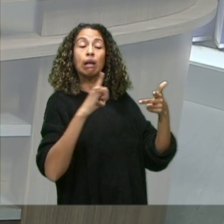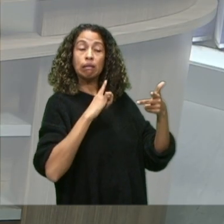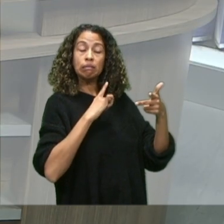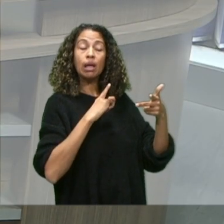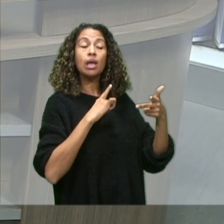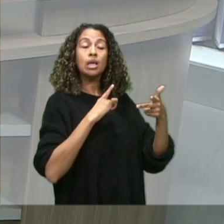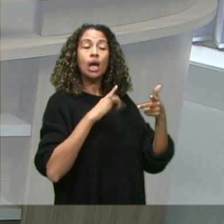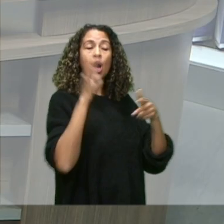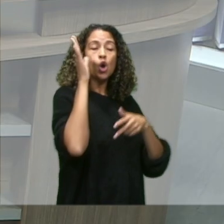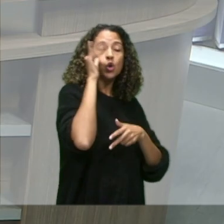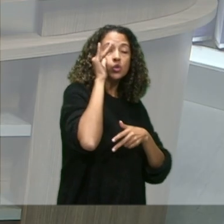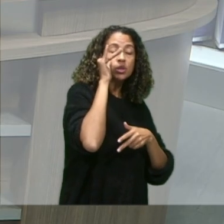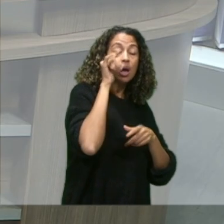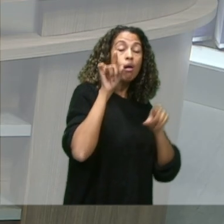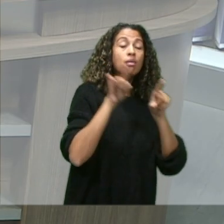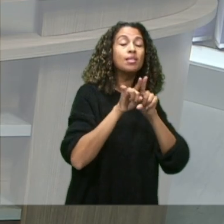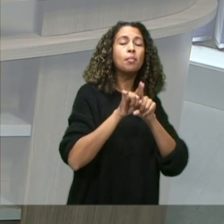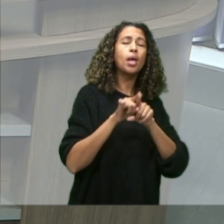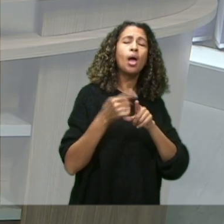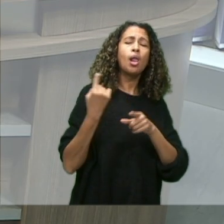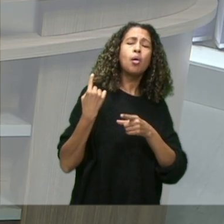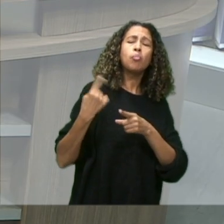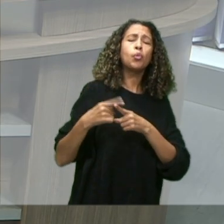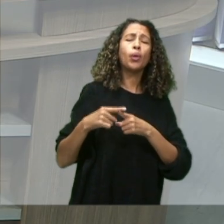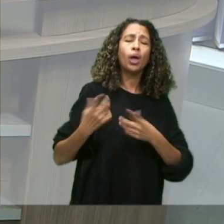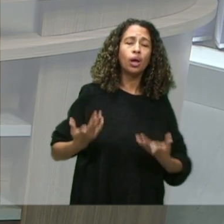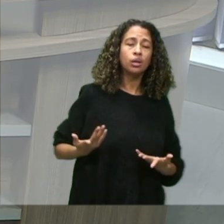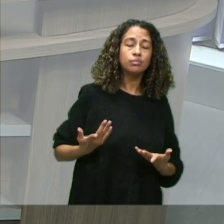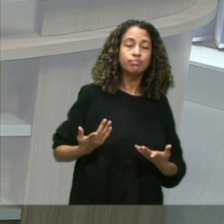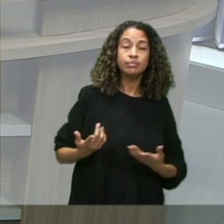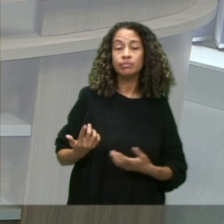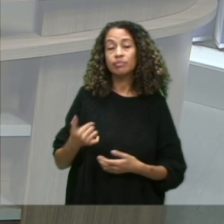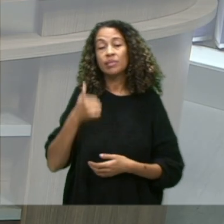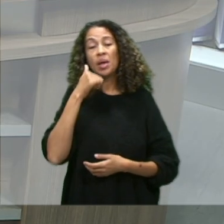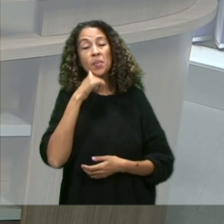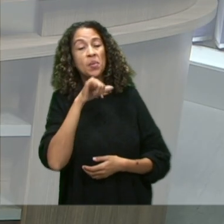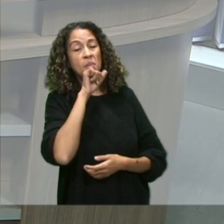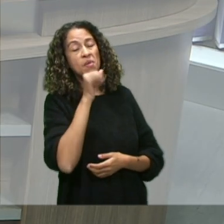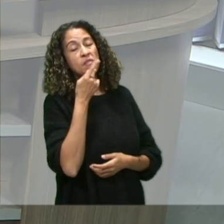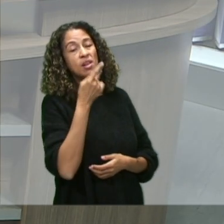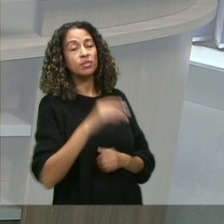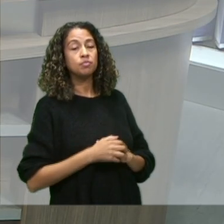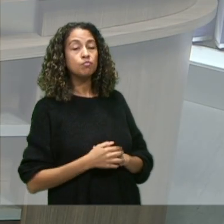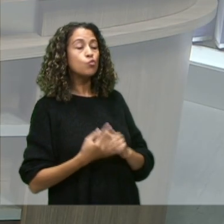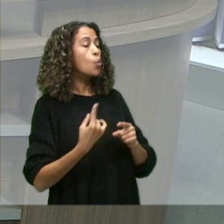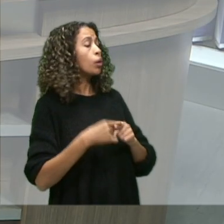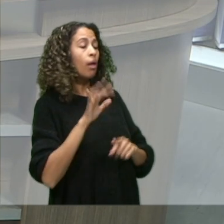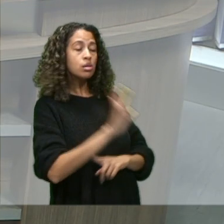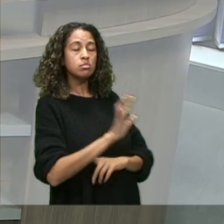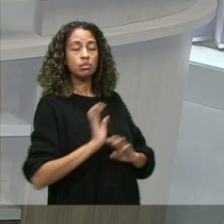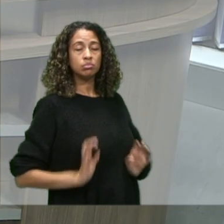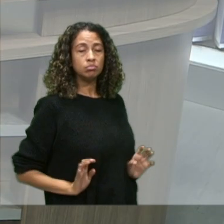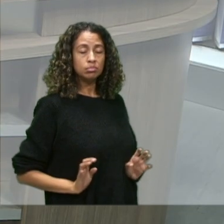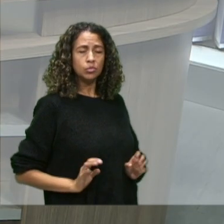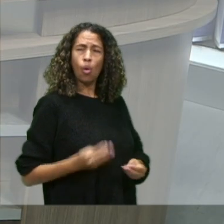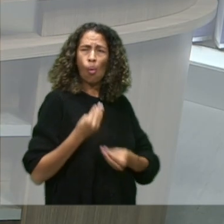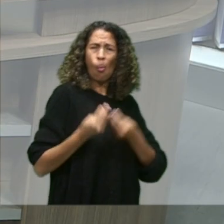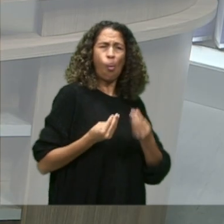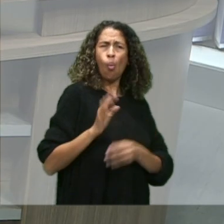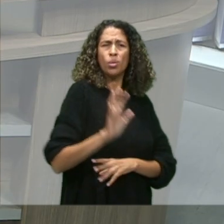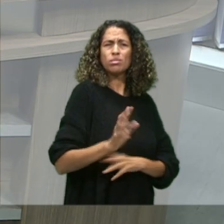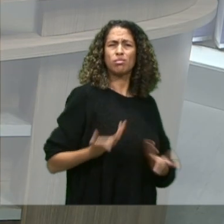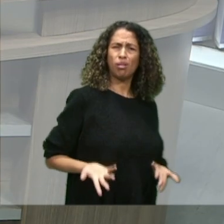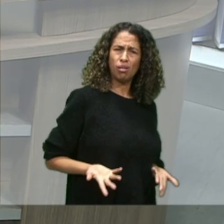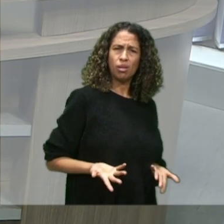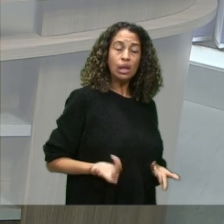né? Tá, mas por quê? Tu pode dizer assim, minha mãe falava quando eu era criança assim, é porque é assim. Não, como assim que é